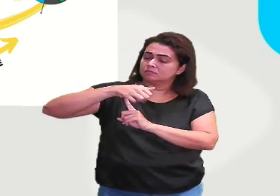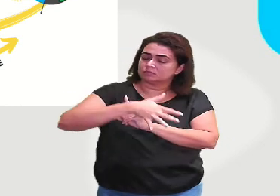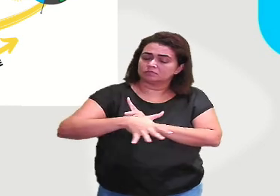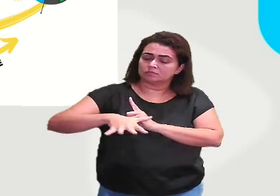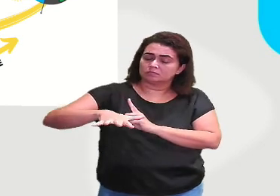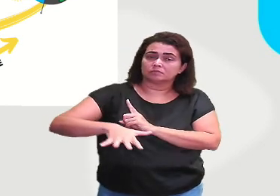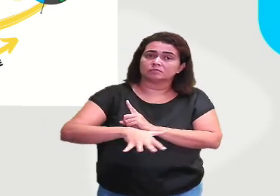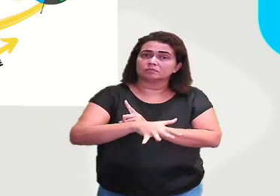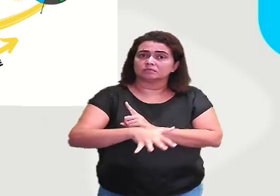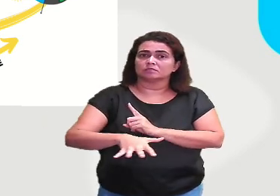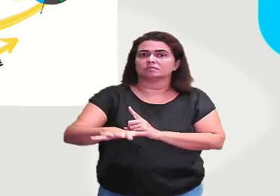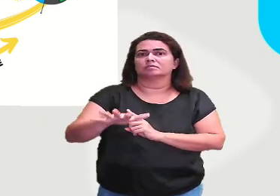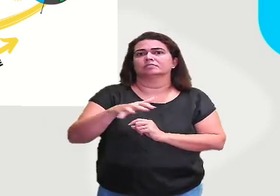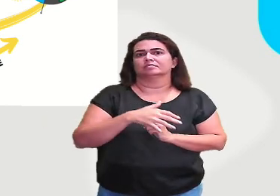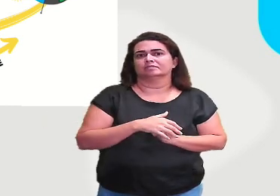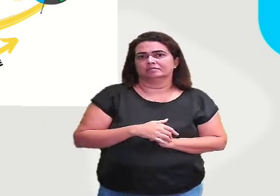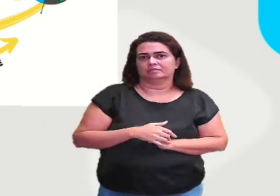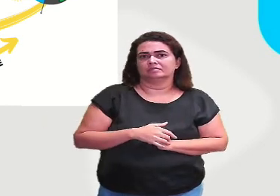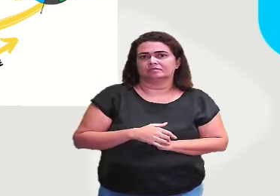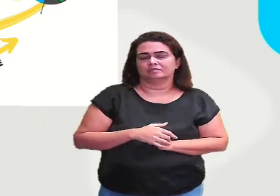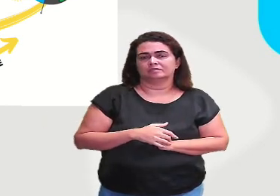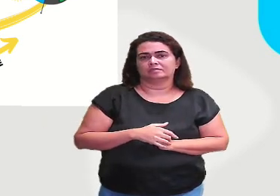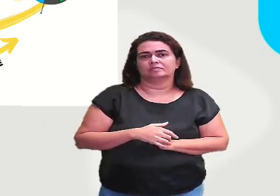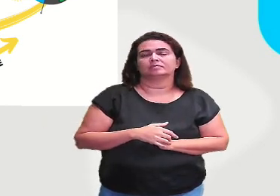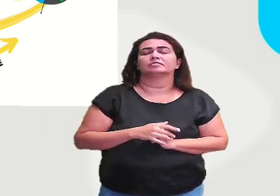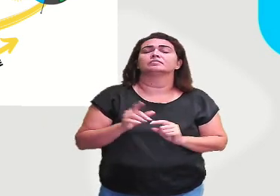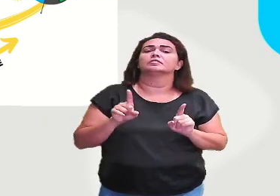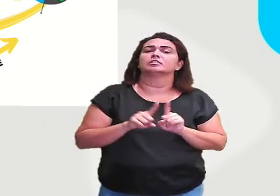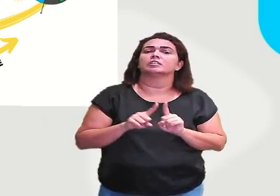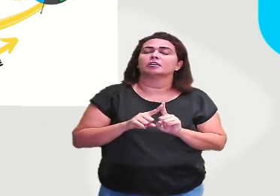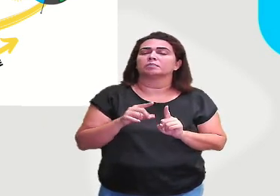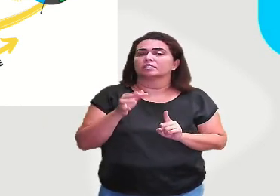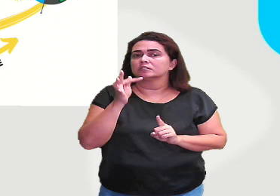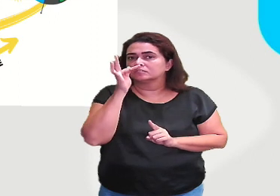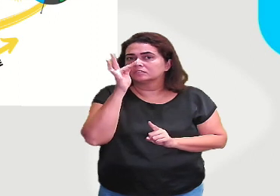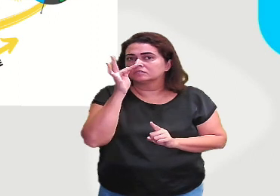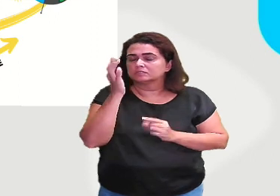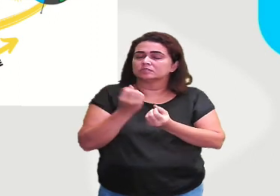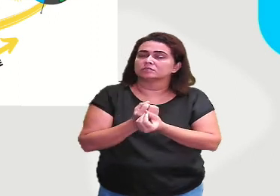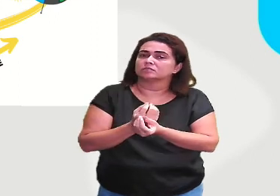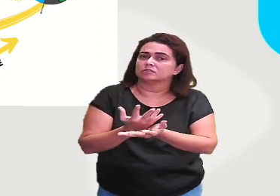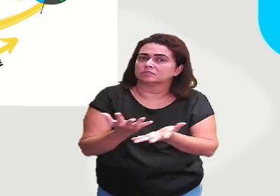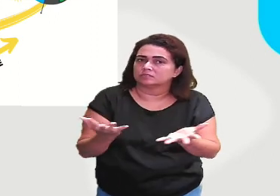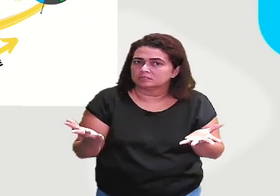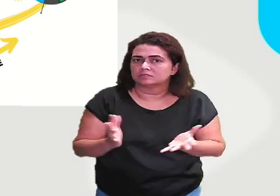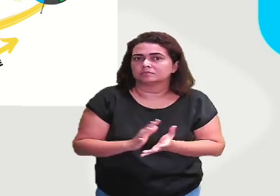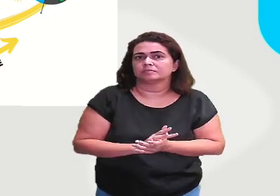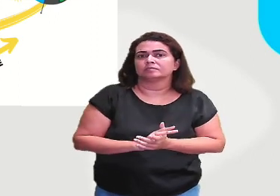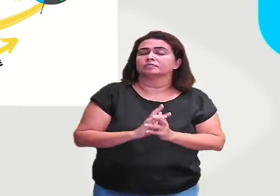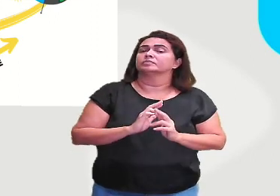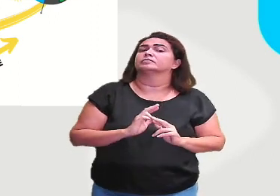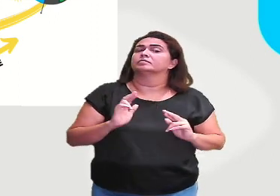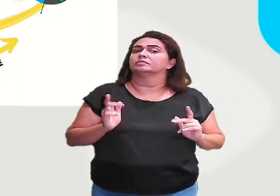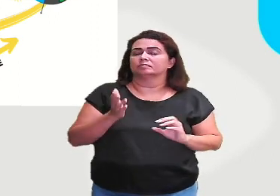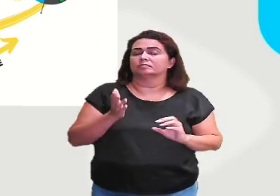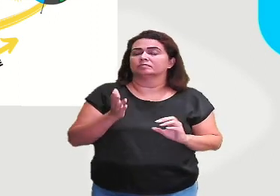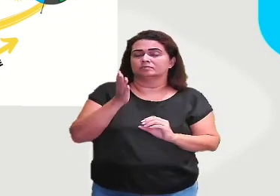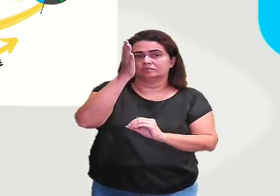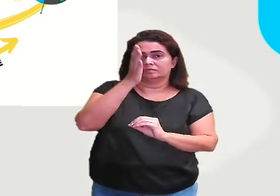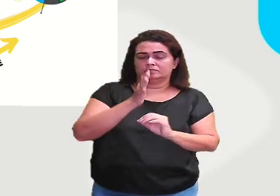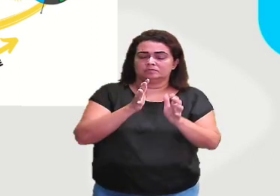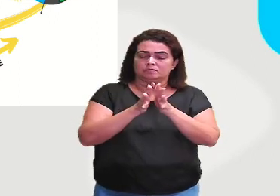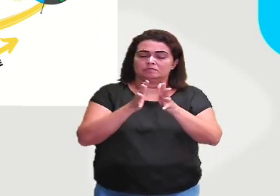mais igual, né, entre os dois hemisférios, né? Então não vai ter tanto aquela diferenciação de